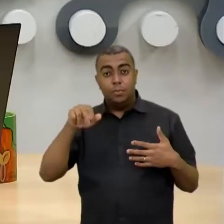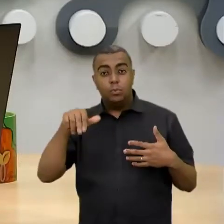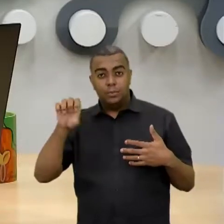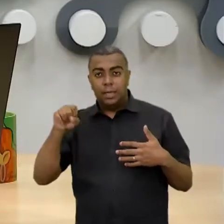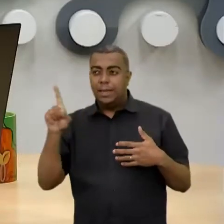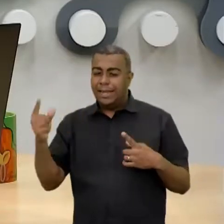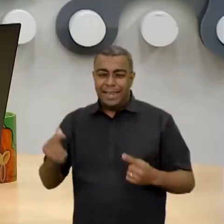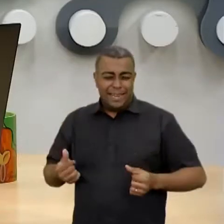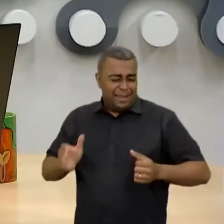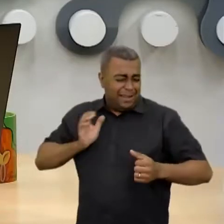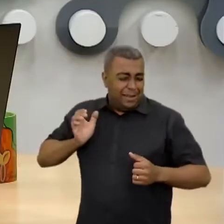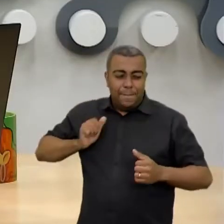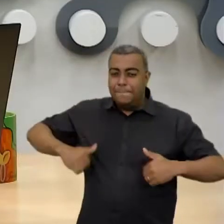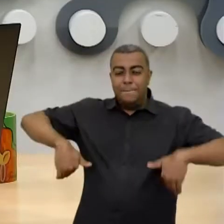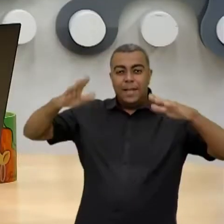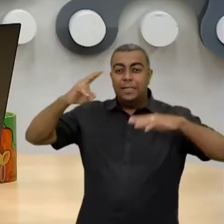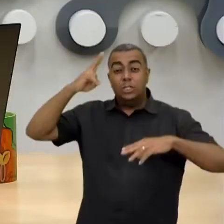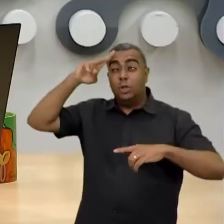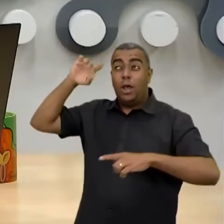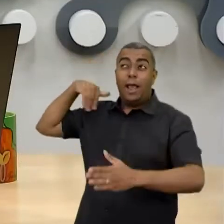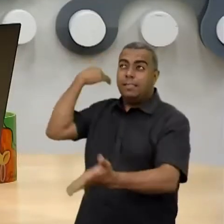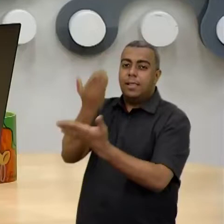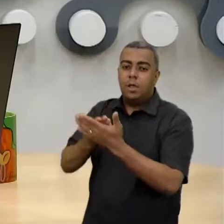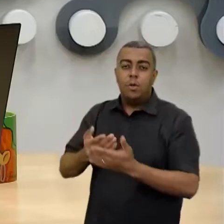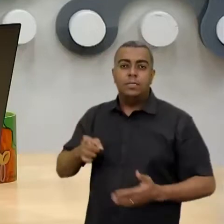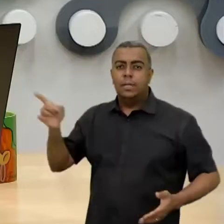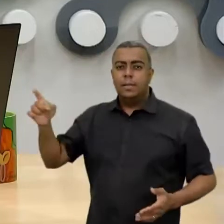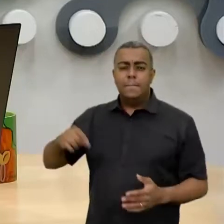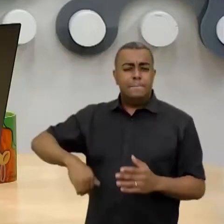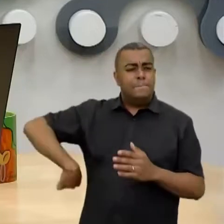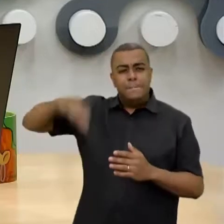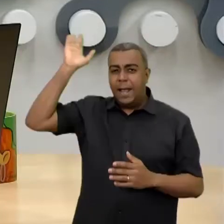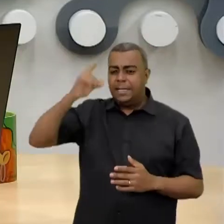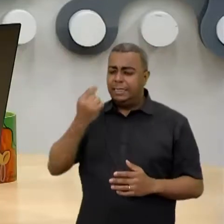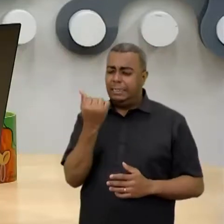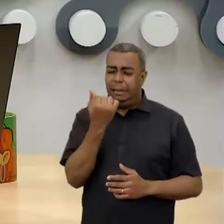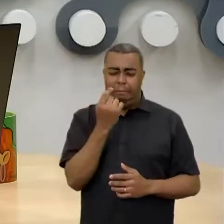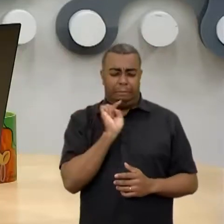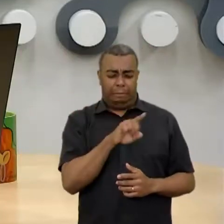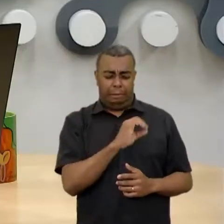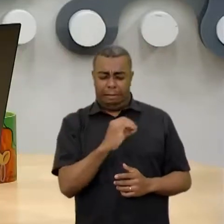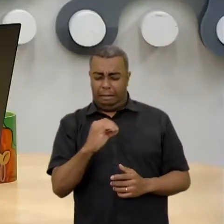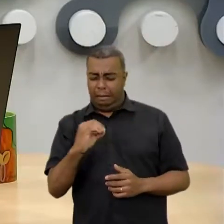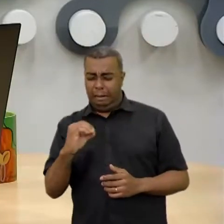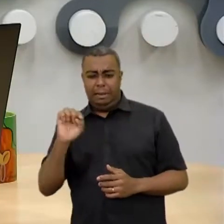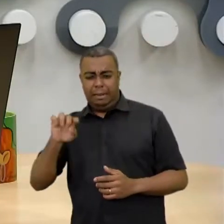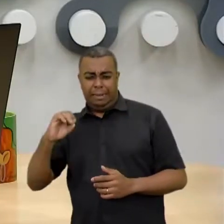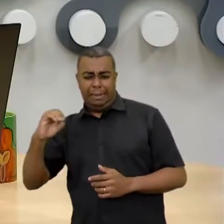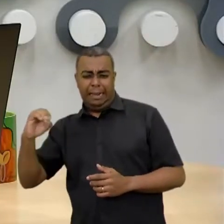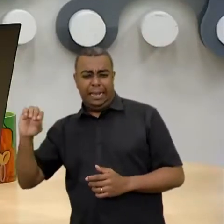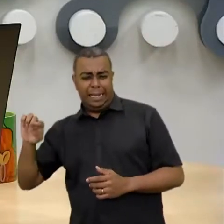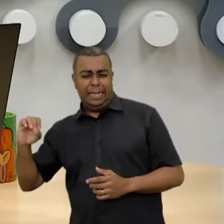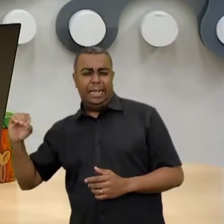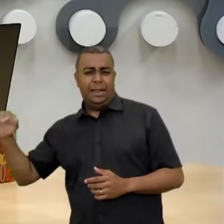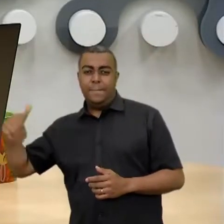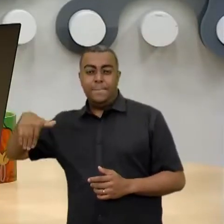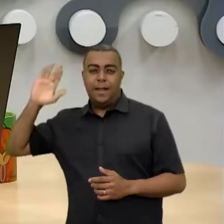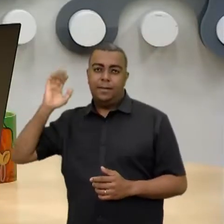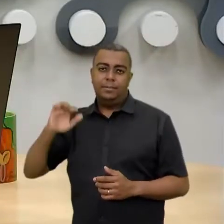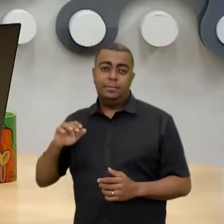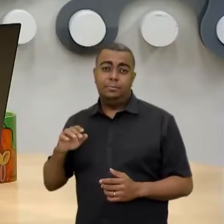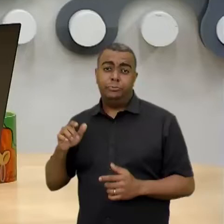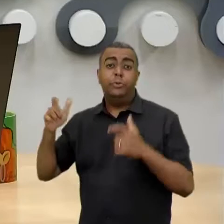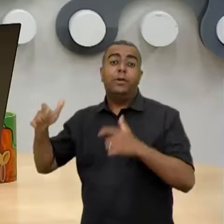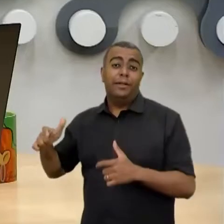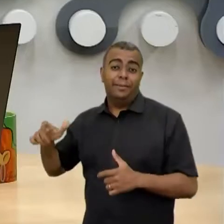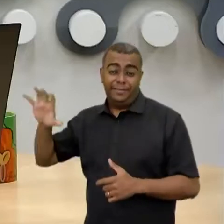do mundo de toda a história. É uma fortuna estimada em trilhões, assim. Então, a gente precisa começar a olhar a África de outras